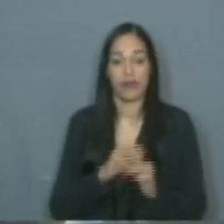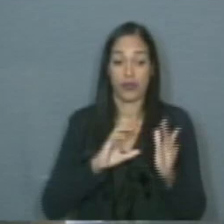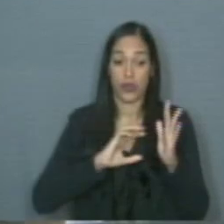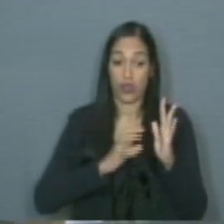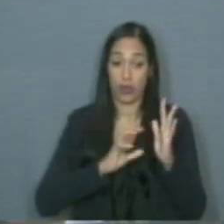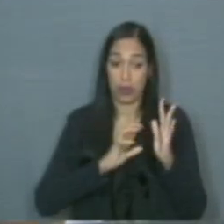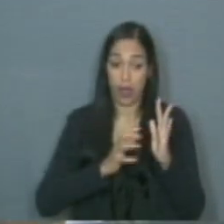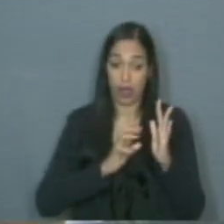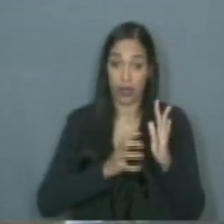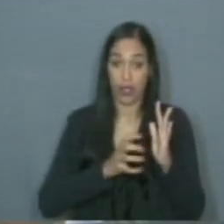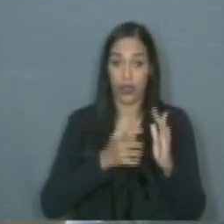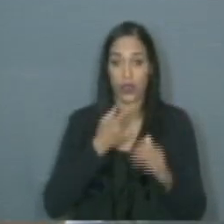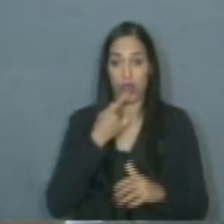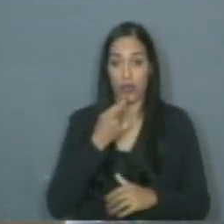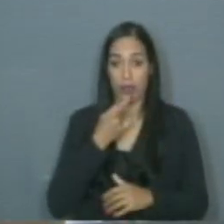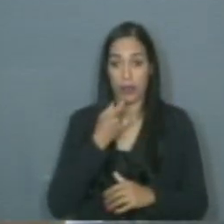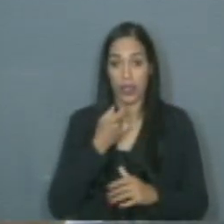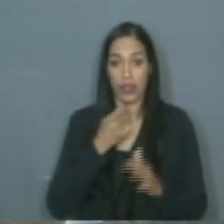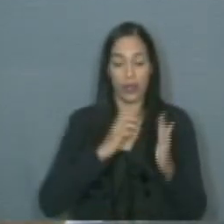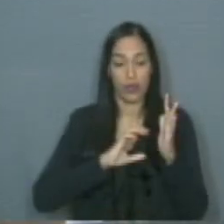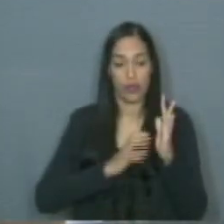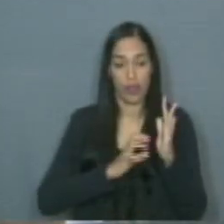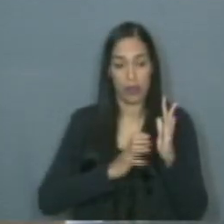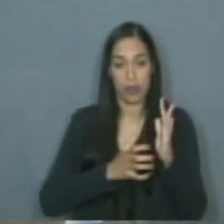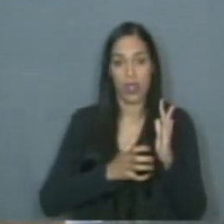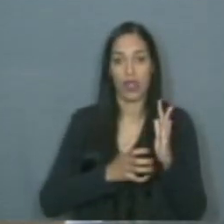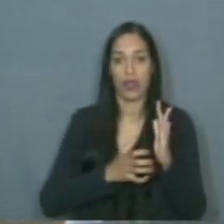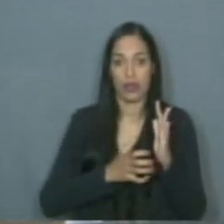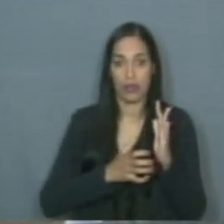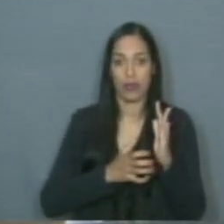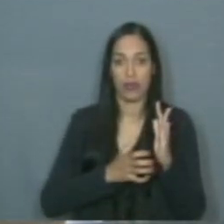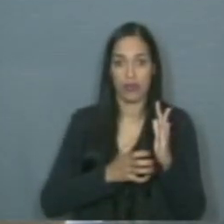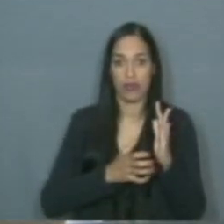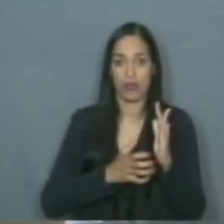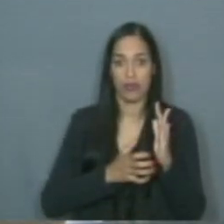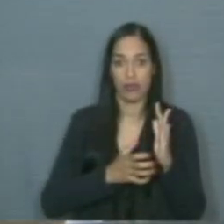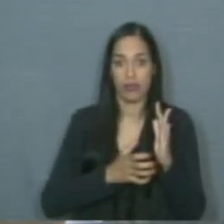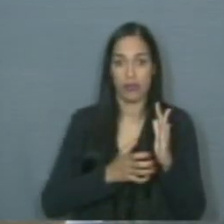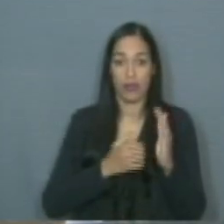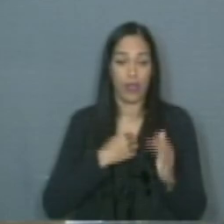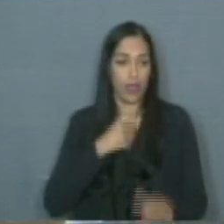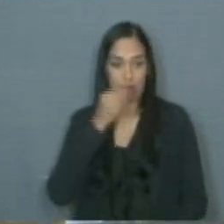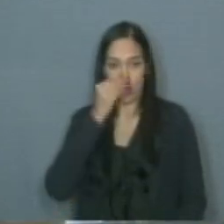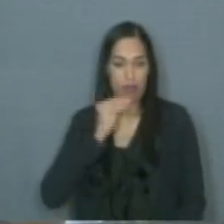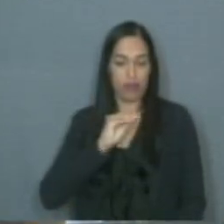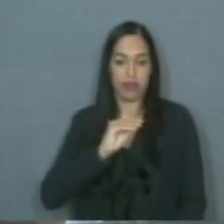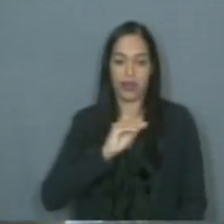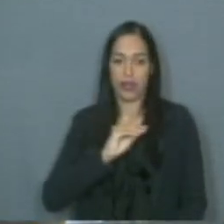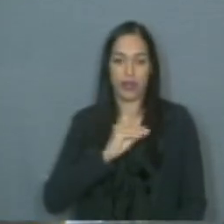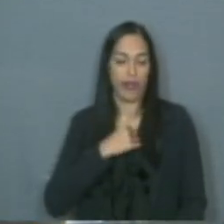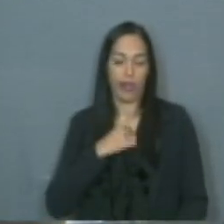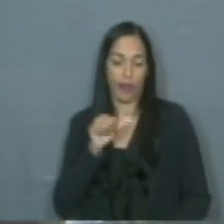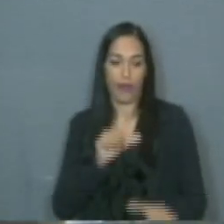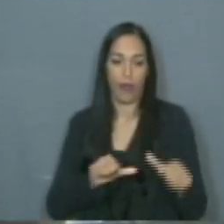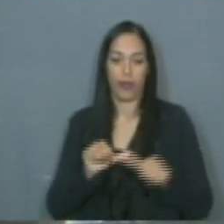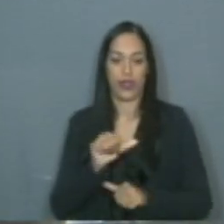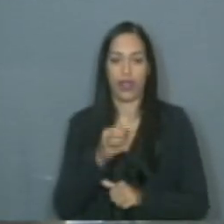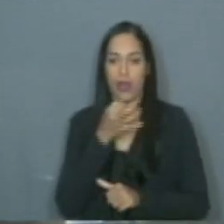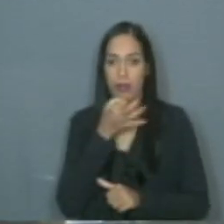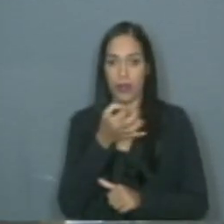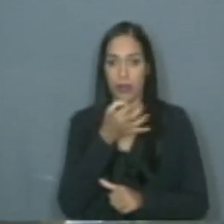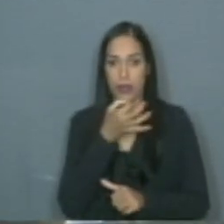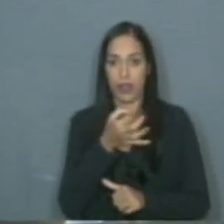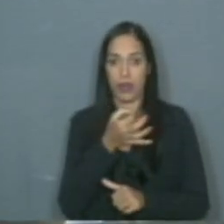estampam o vermelho, os partidos que estampam a foice e o martelo, o meu total desprezo, isso não vai mudar. Mas não aos vereadores